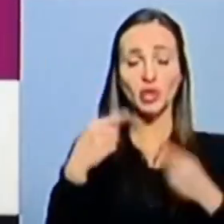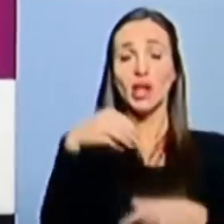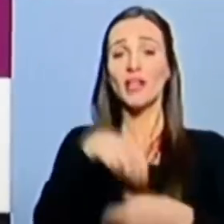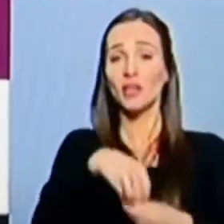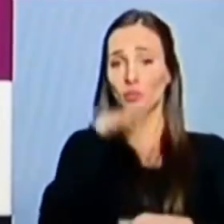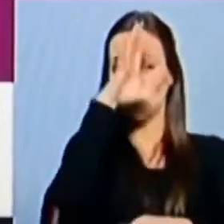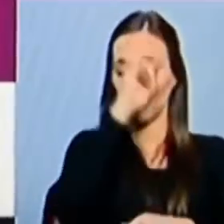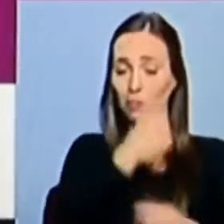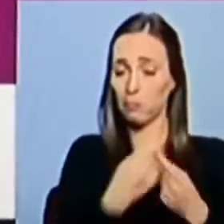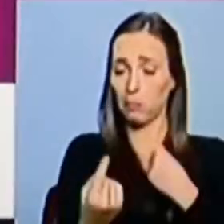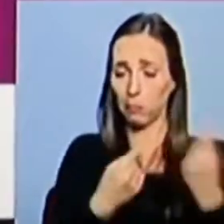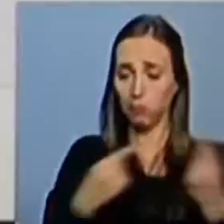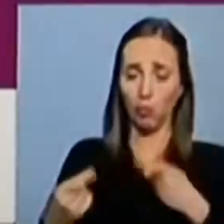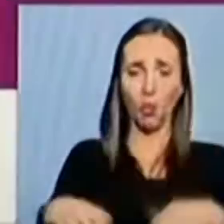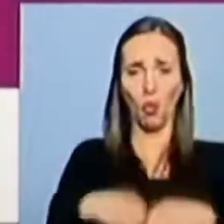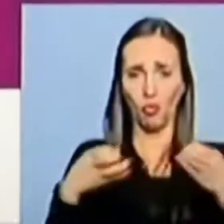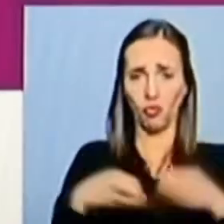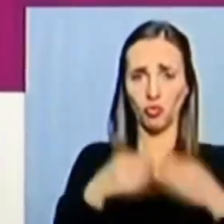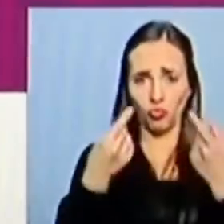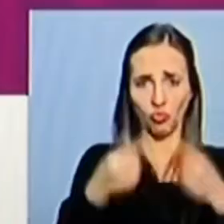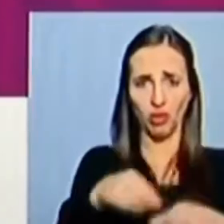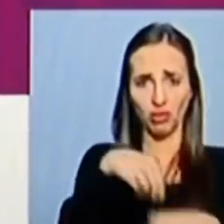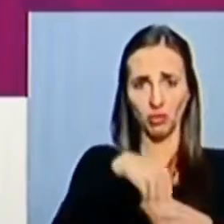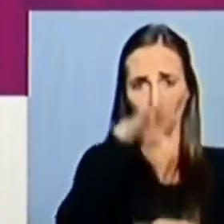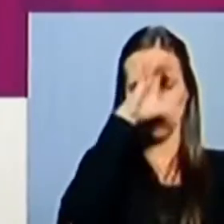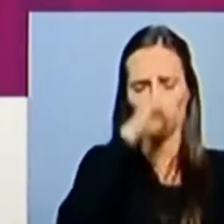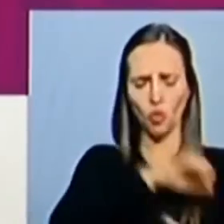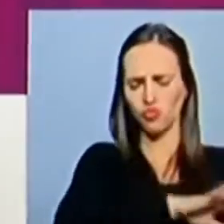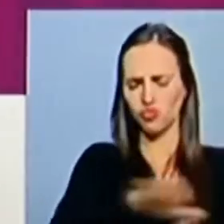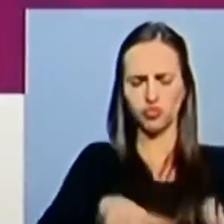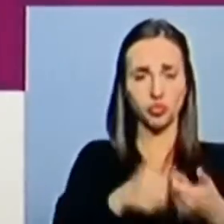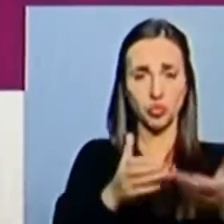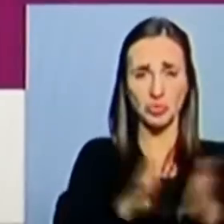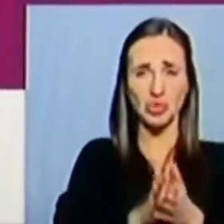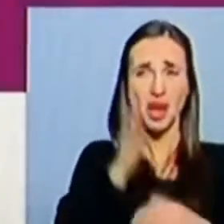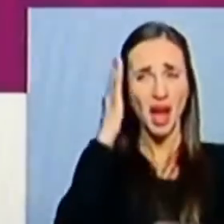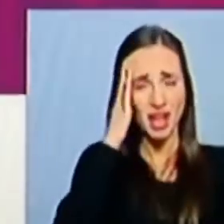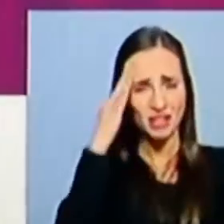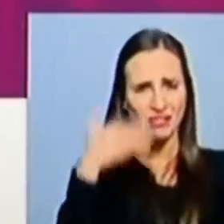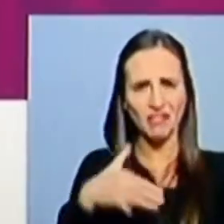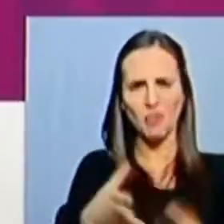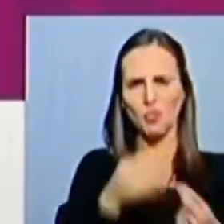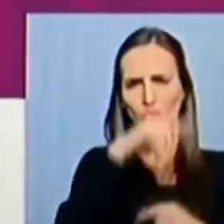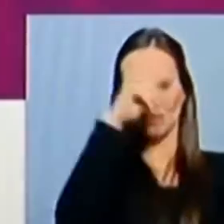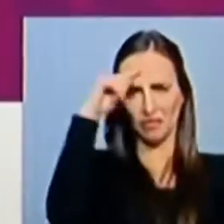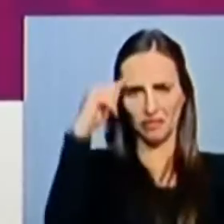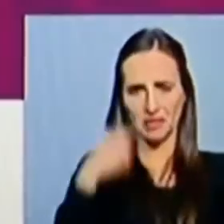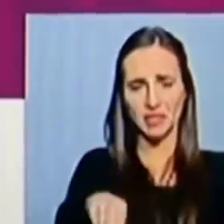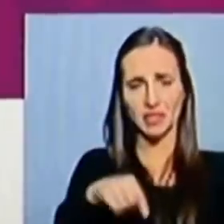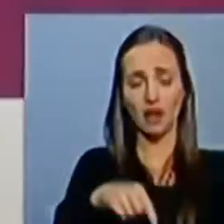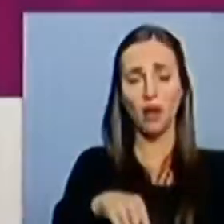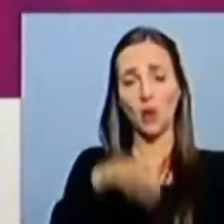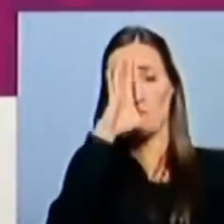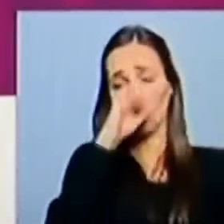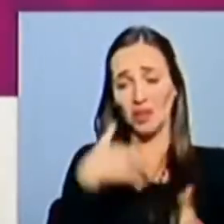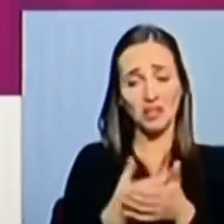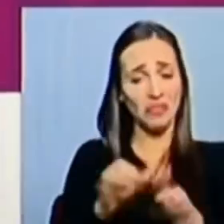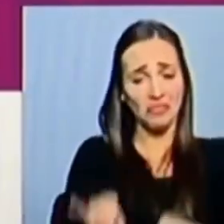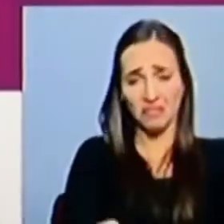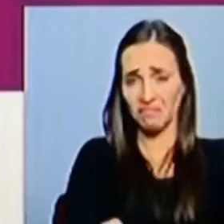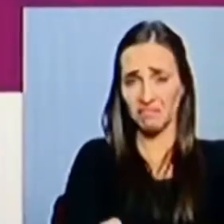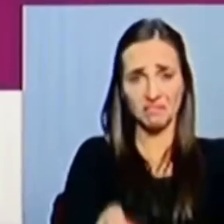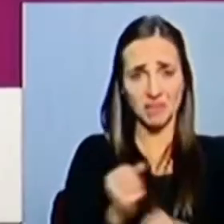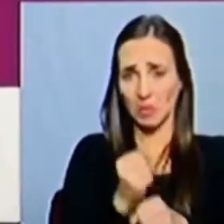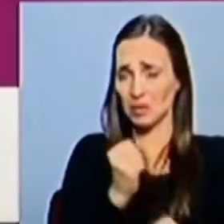governo e dos conflitos dentro do próprio governo todas essas confusões tanto vendem muito difícil aos estrutura chegar até o fim comum